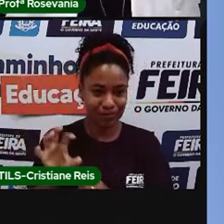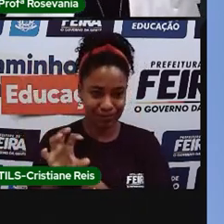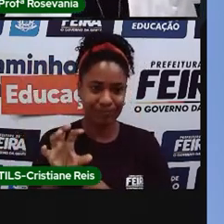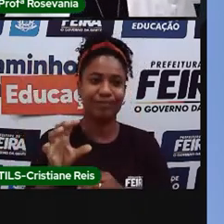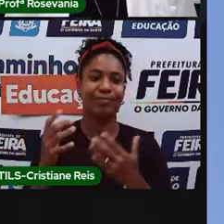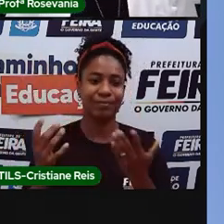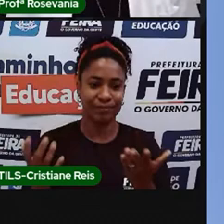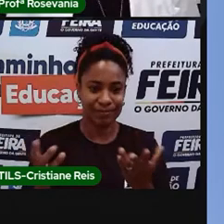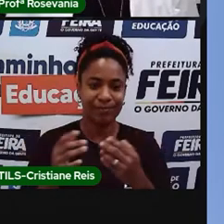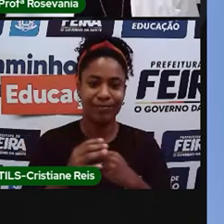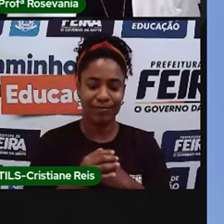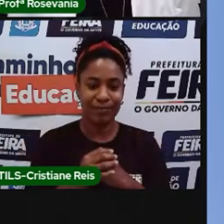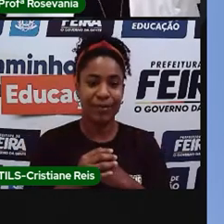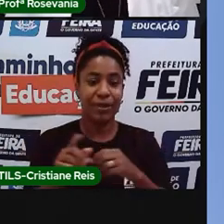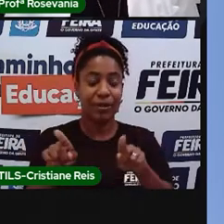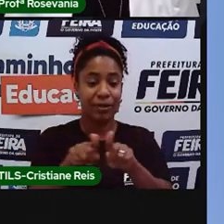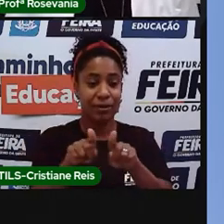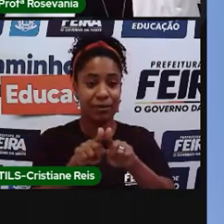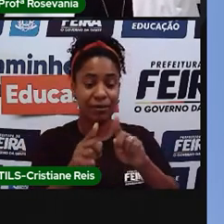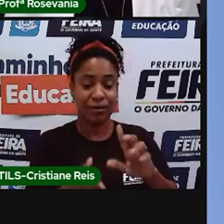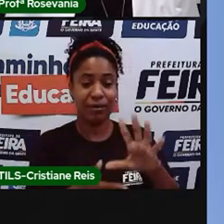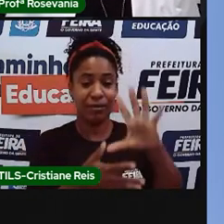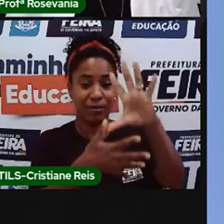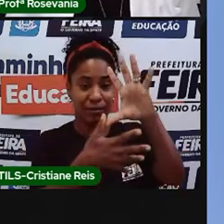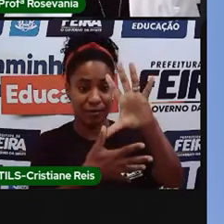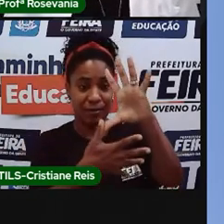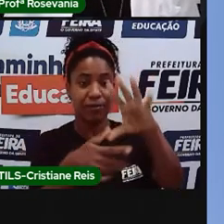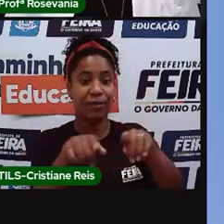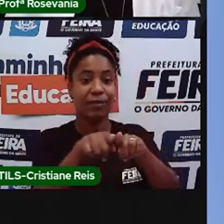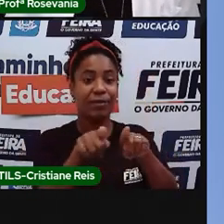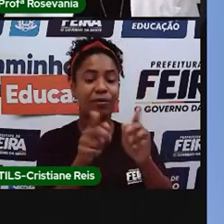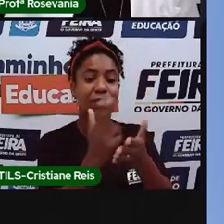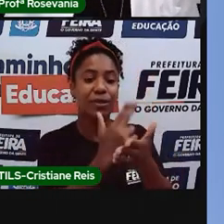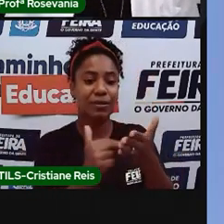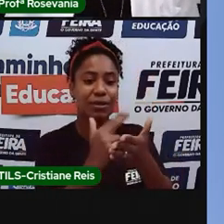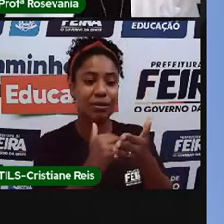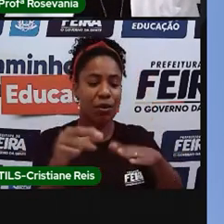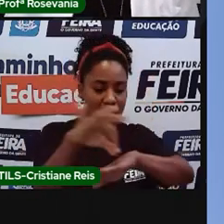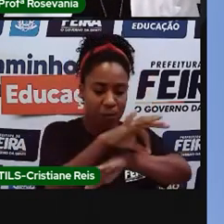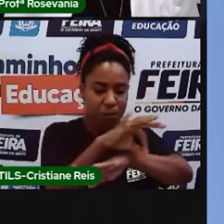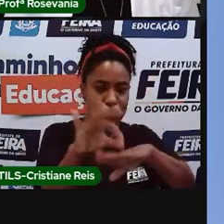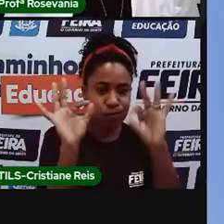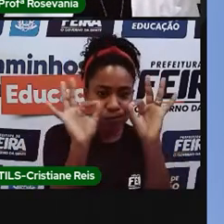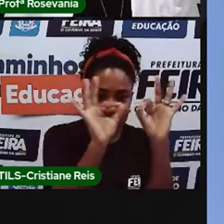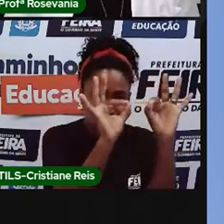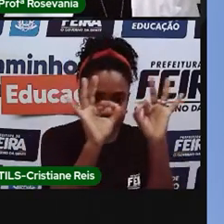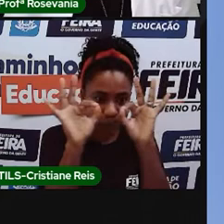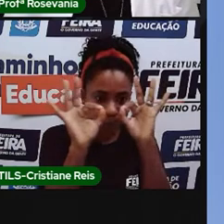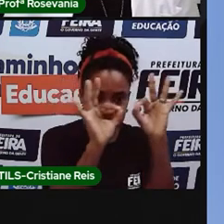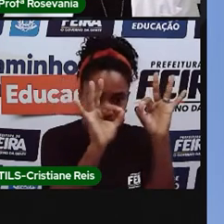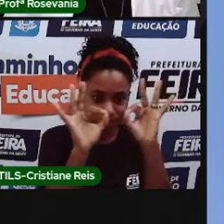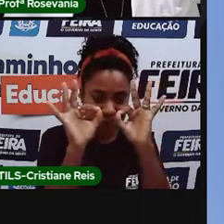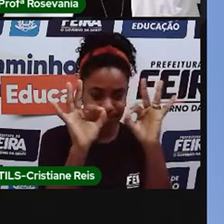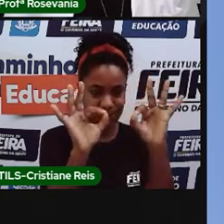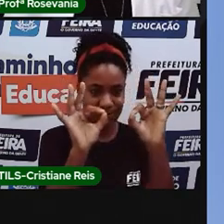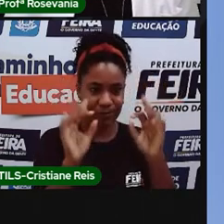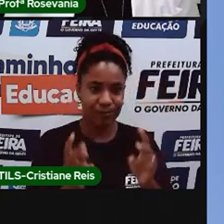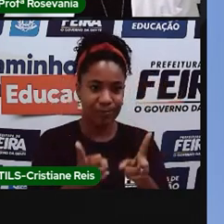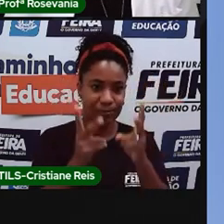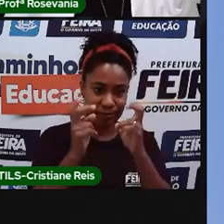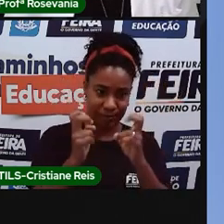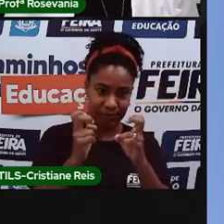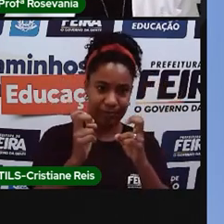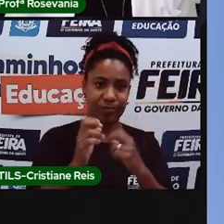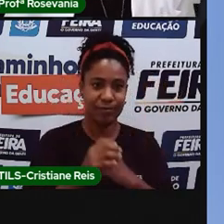um mapa, quanto para se fazer uma planta. Então, percebam, né, que não pode